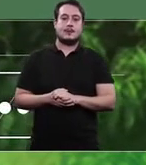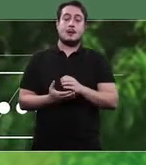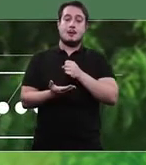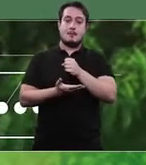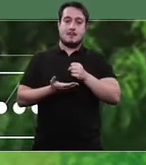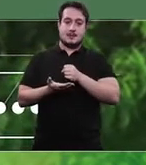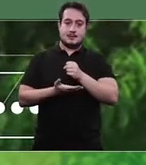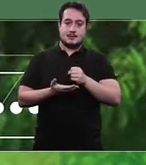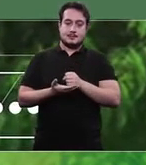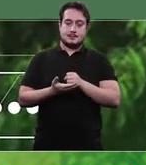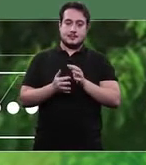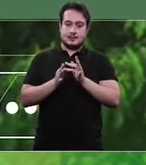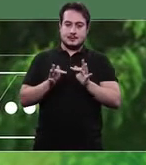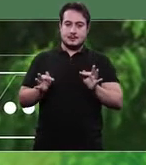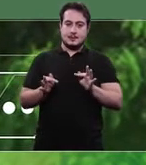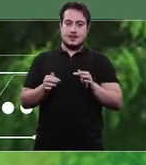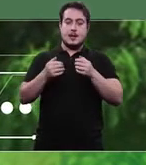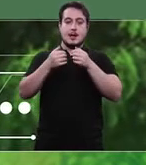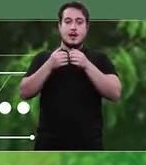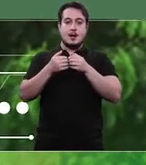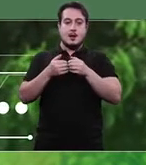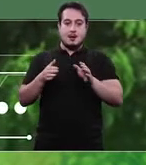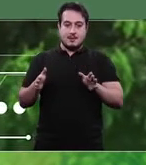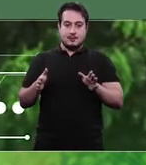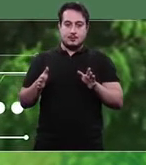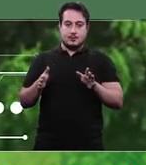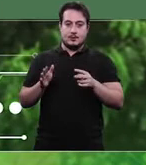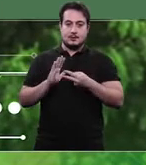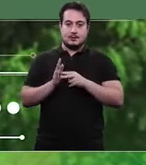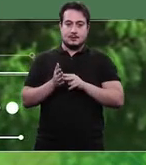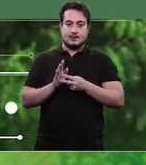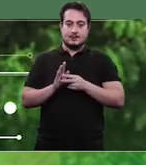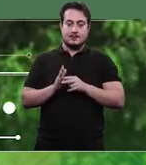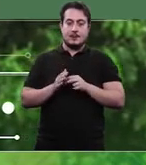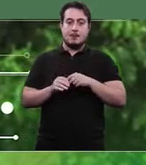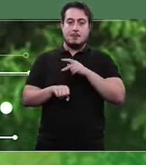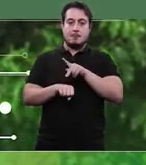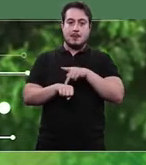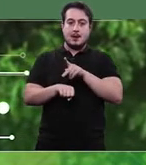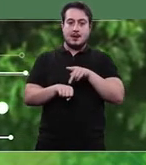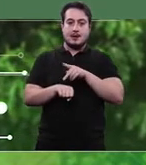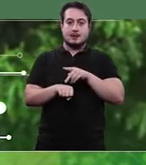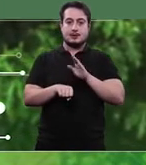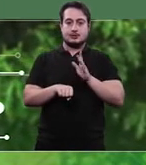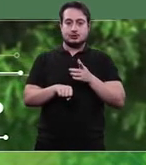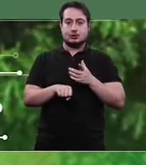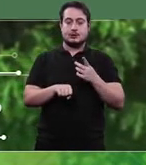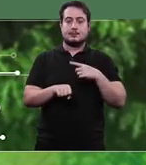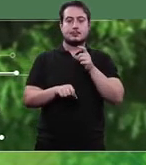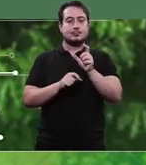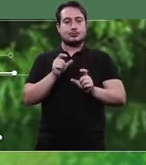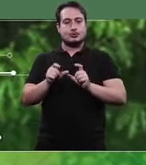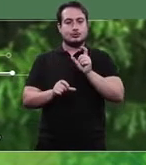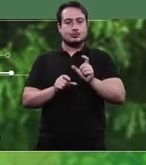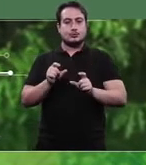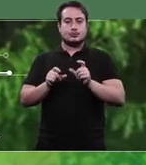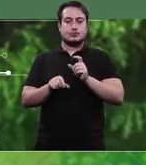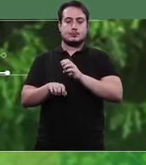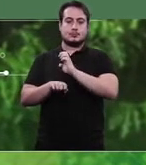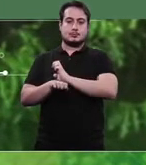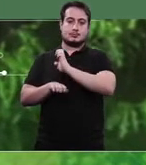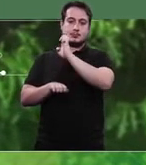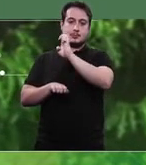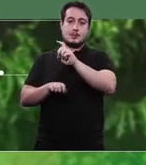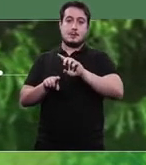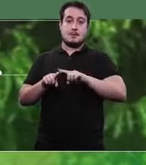basicamente, né, a abertura são países onde o Brasil, para aquele produto, não exporta, mas